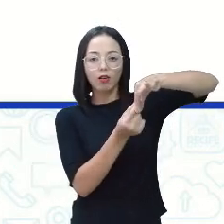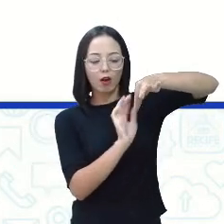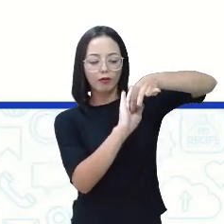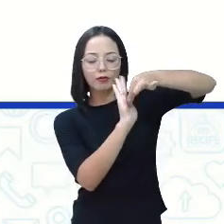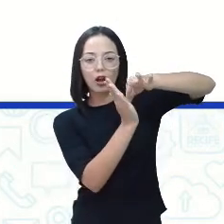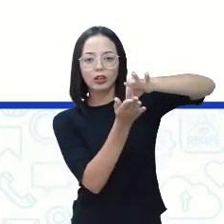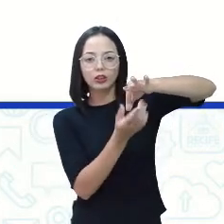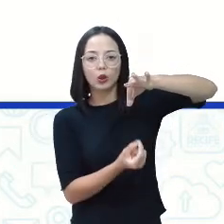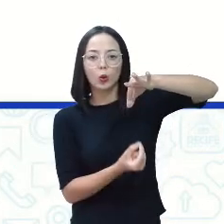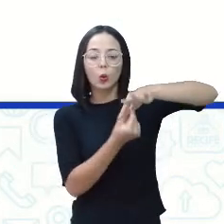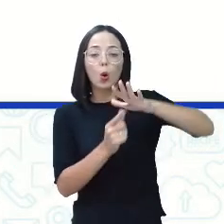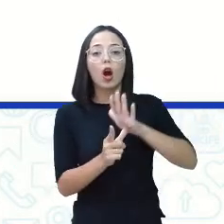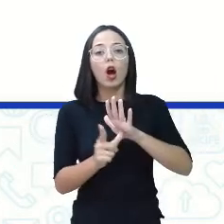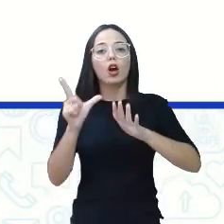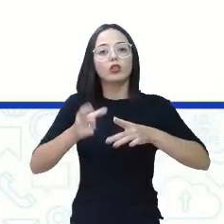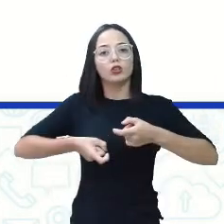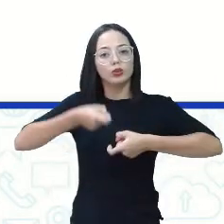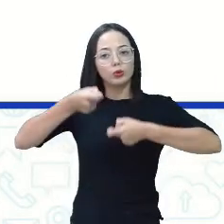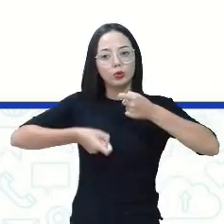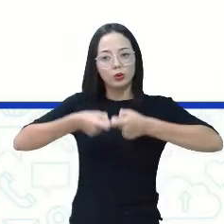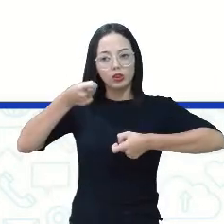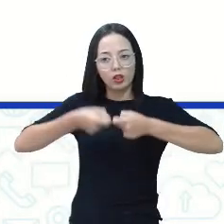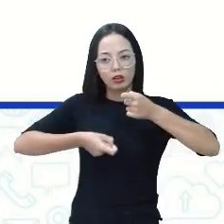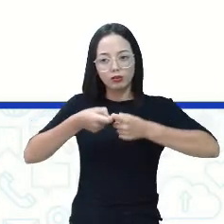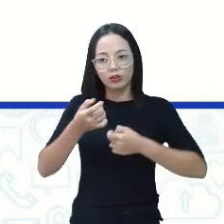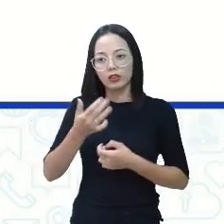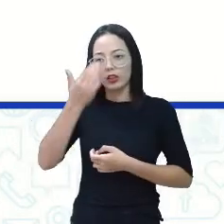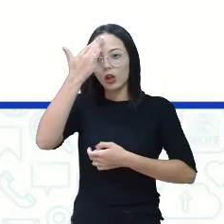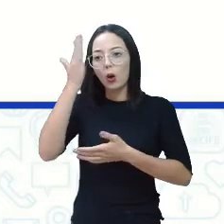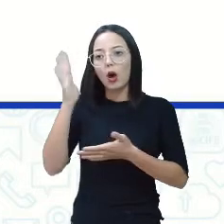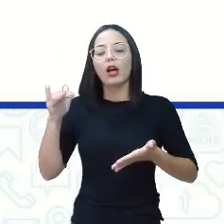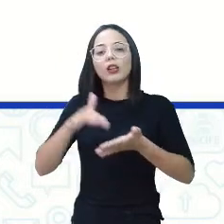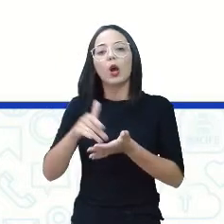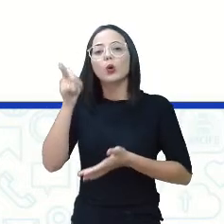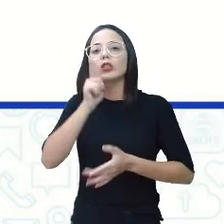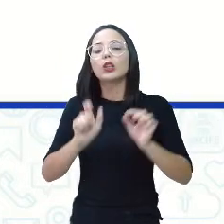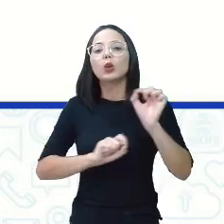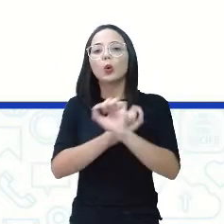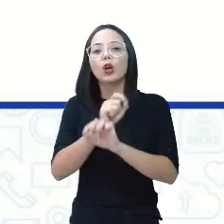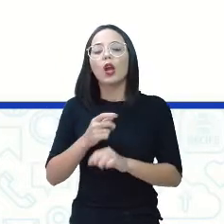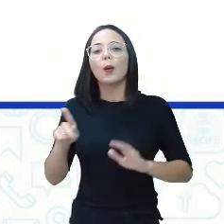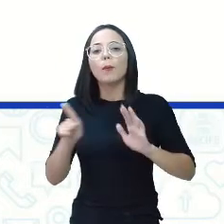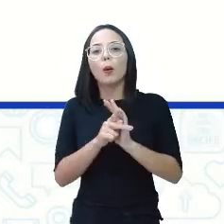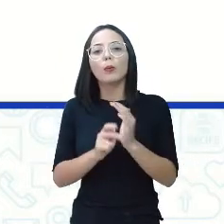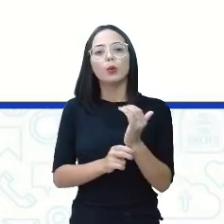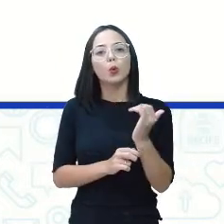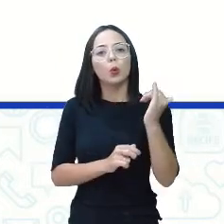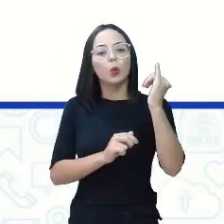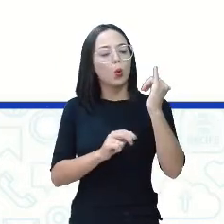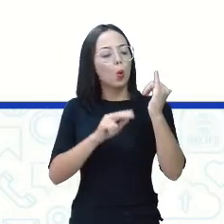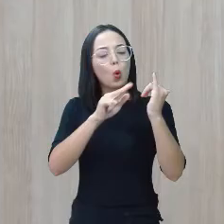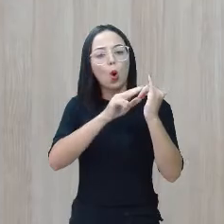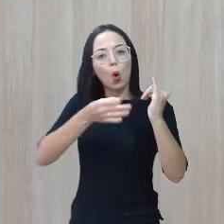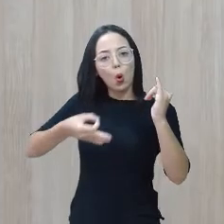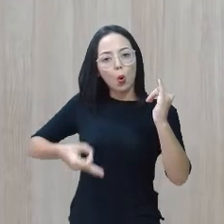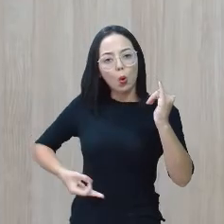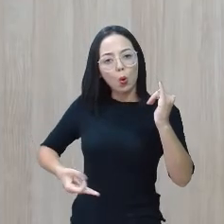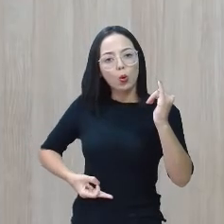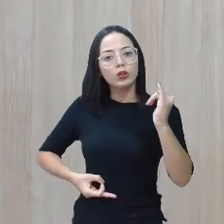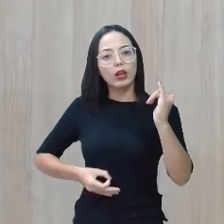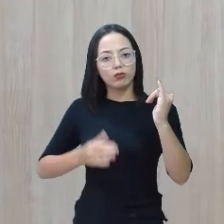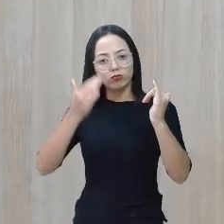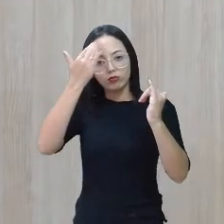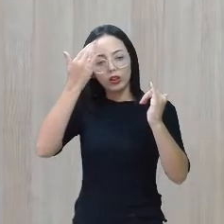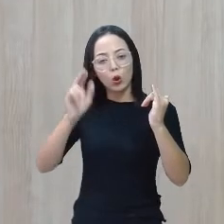vagina antes do ato sexual até atingir o colo do útero. Então é um método que deve ser